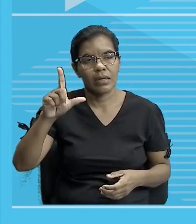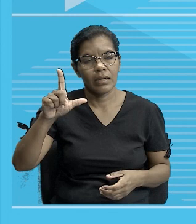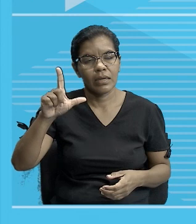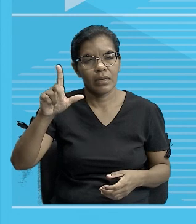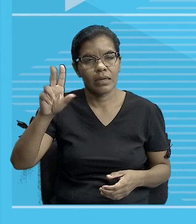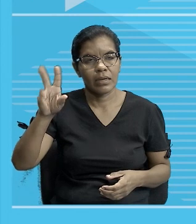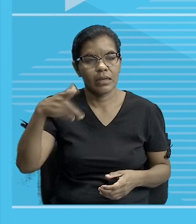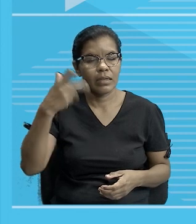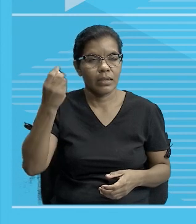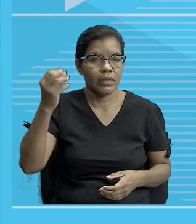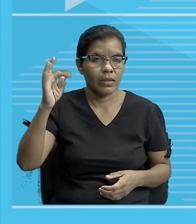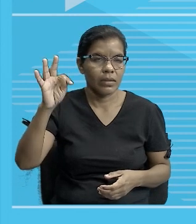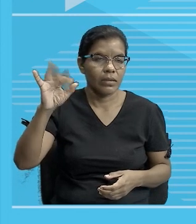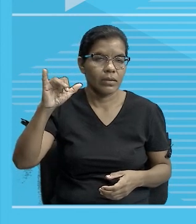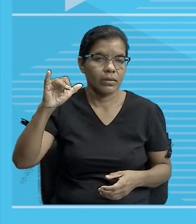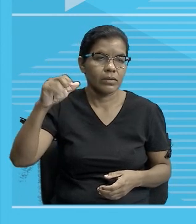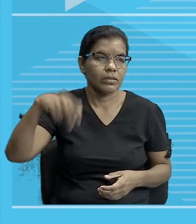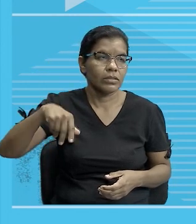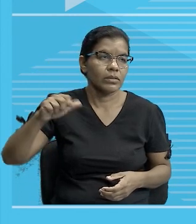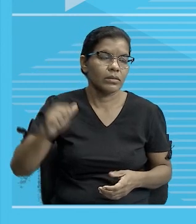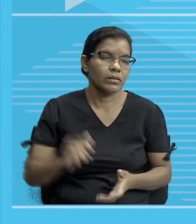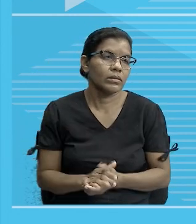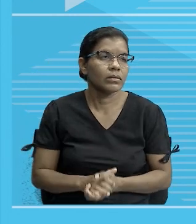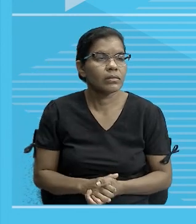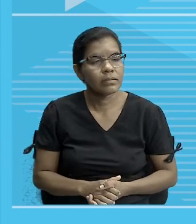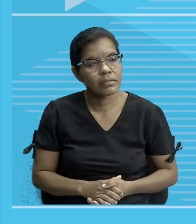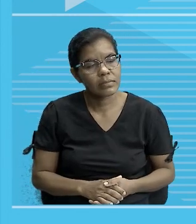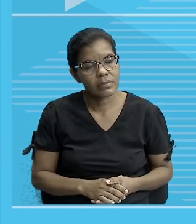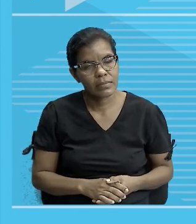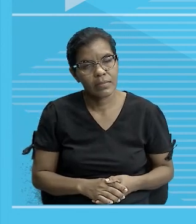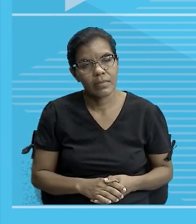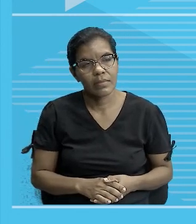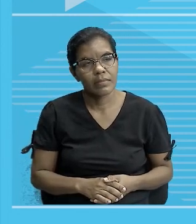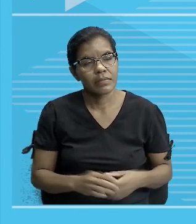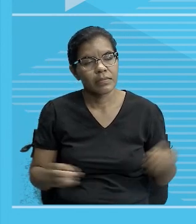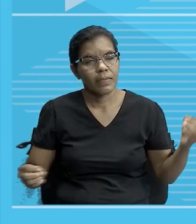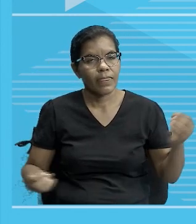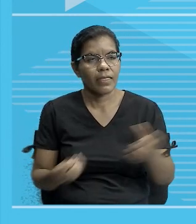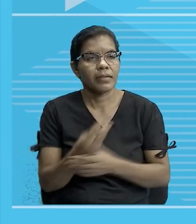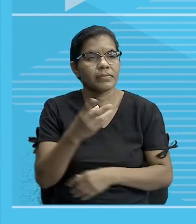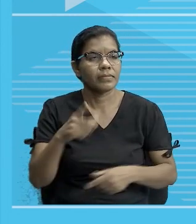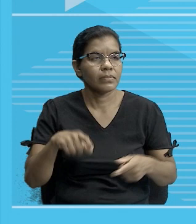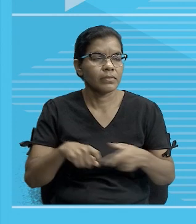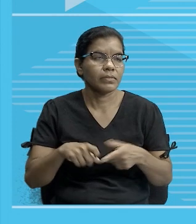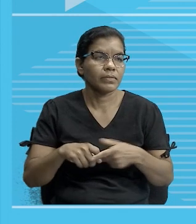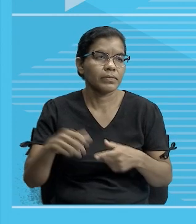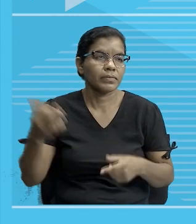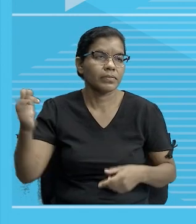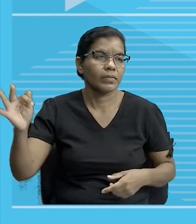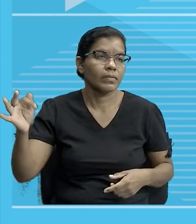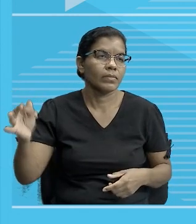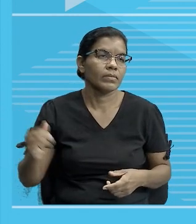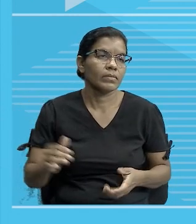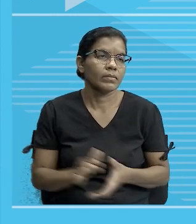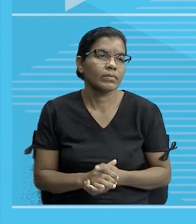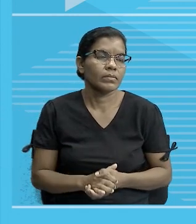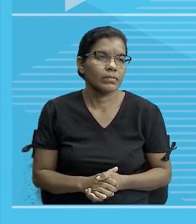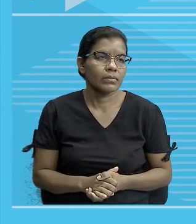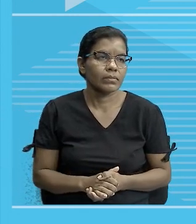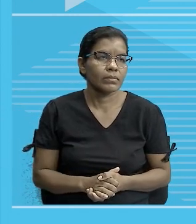Foi um médico francês que inventou a guilhotina. Segundo ele, seria uma morte sem dor.